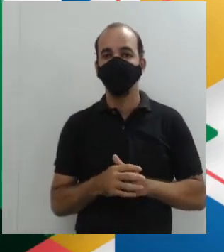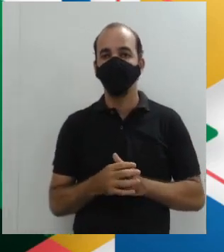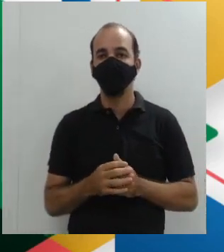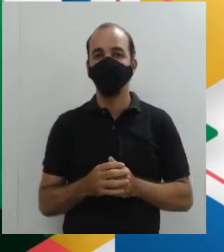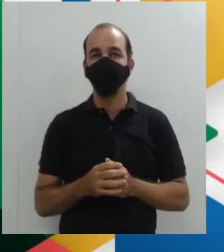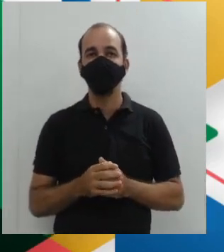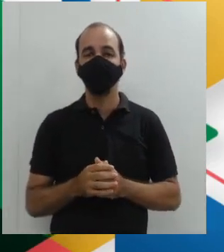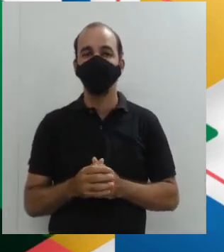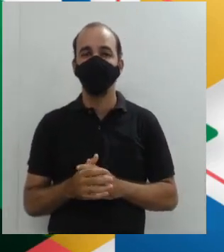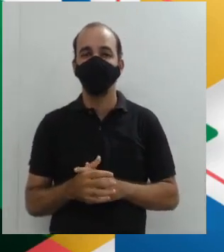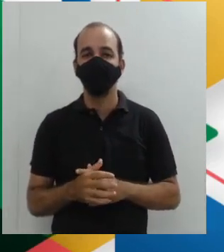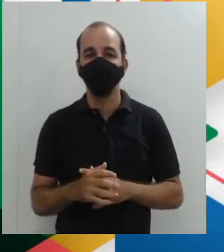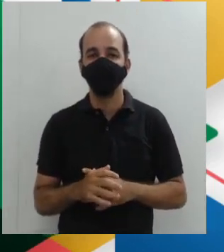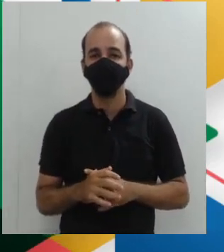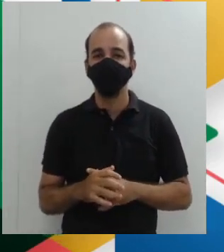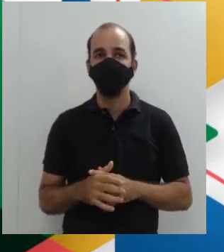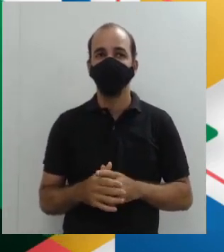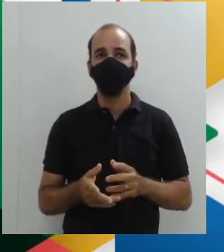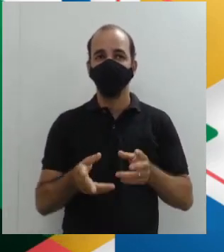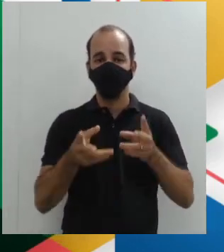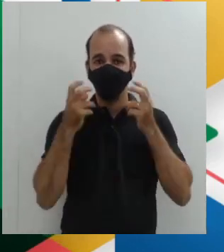Aí eu tenho o seguinte, galera.